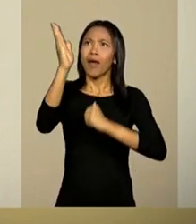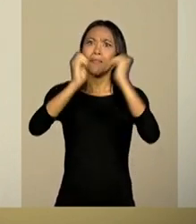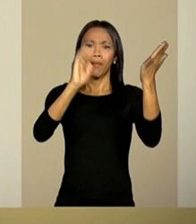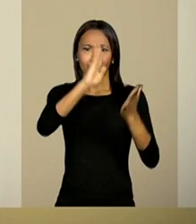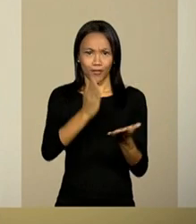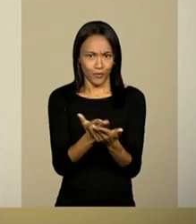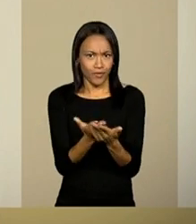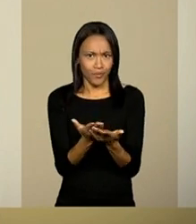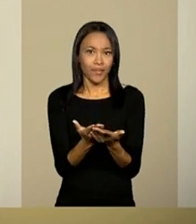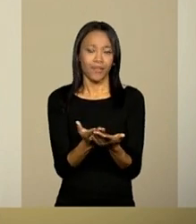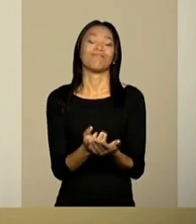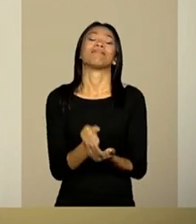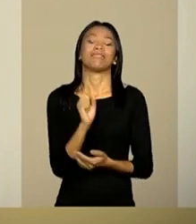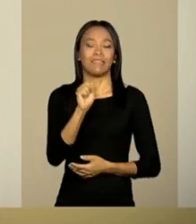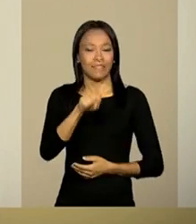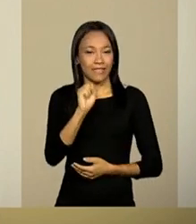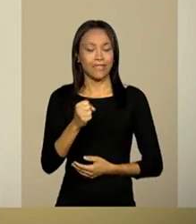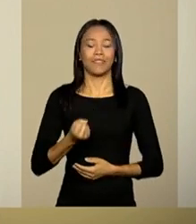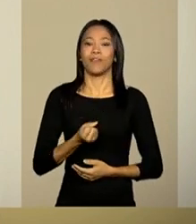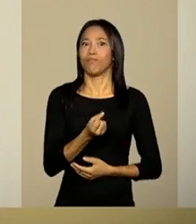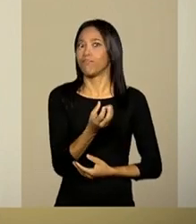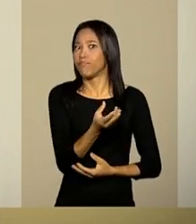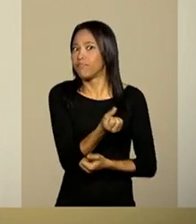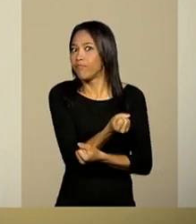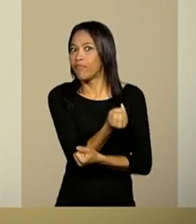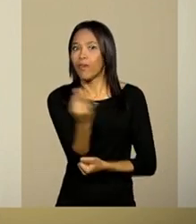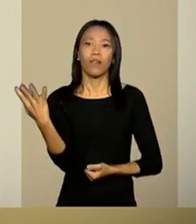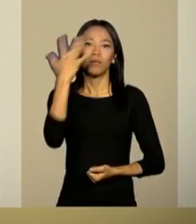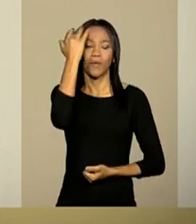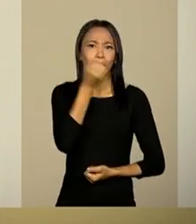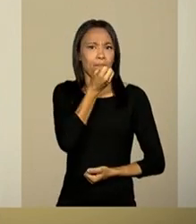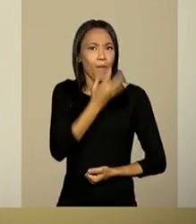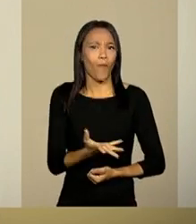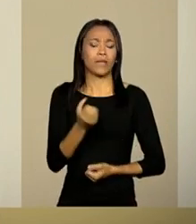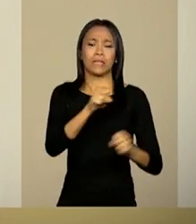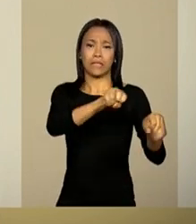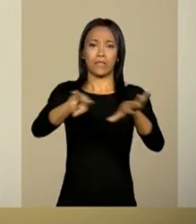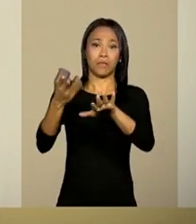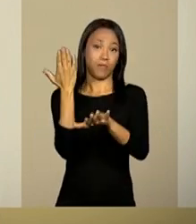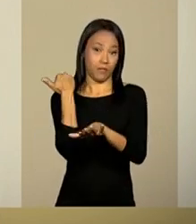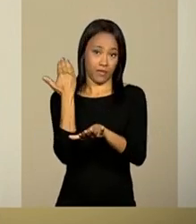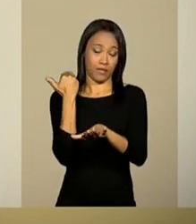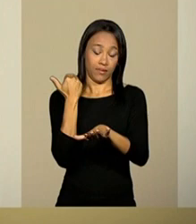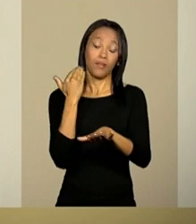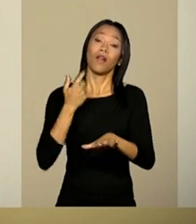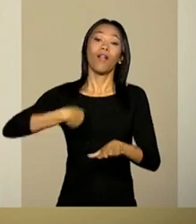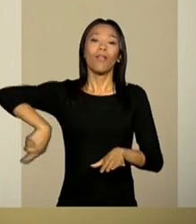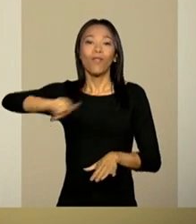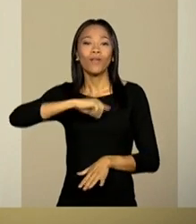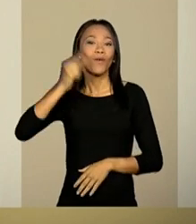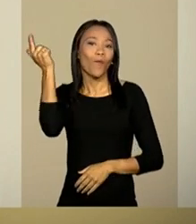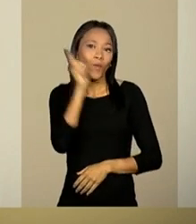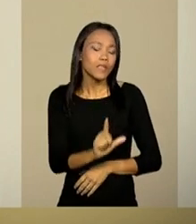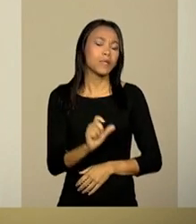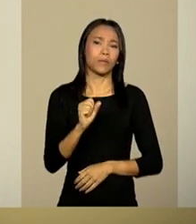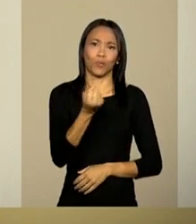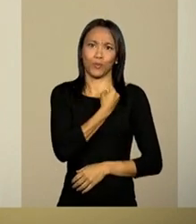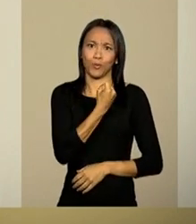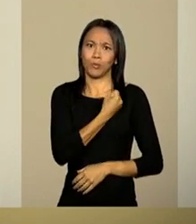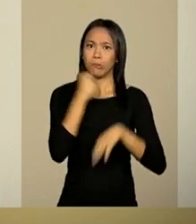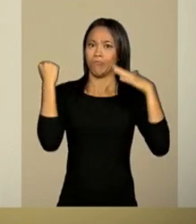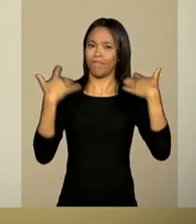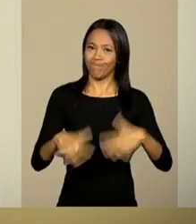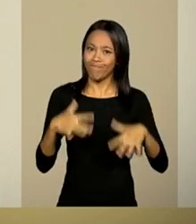presidenta ah Luciano tem muita gente sim olha que coisa boa na semana passada Luciano nós atingimos uma marca